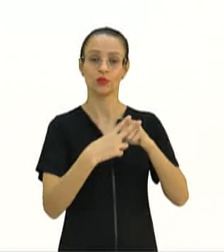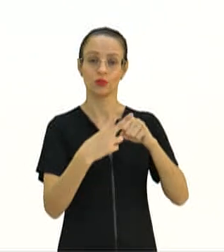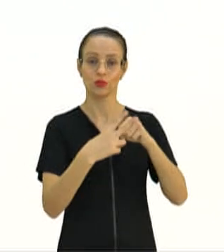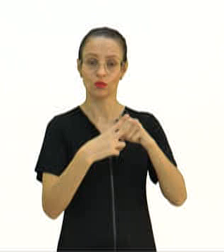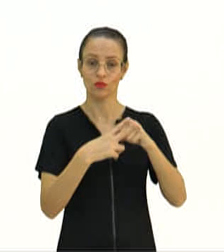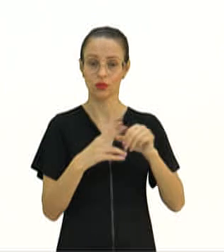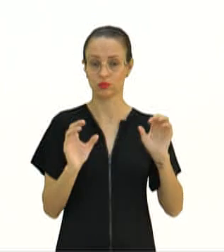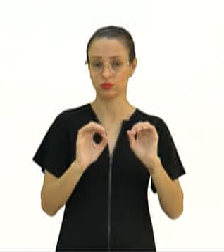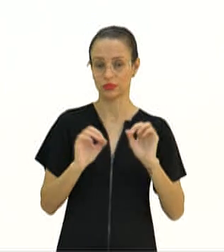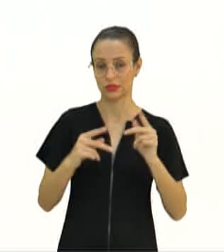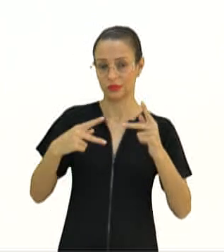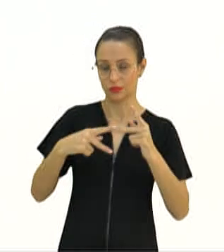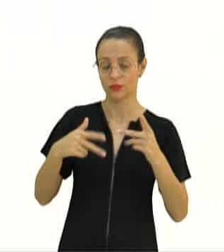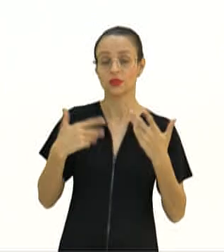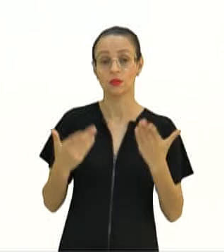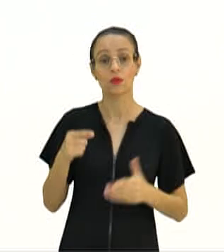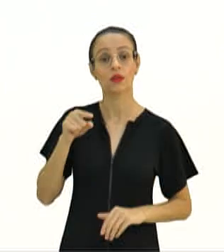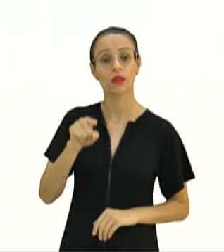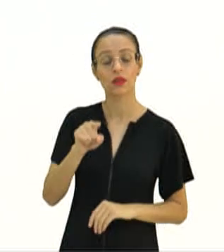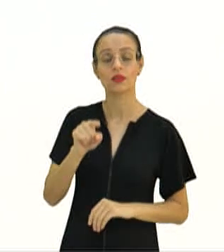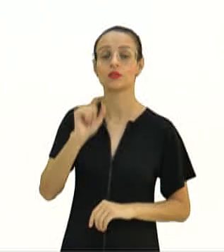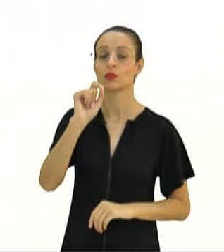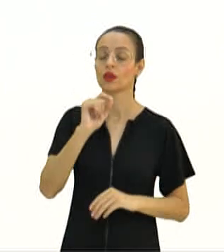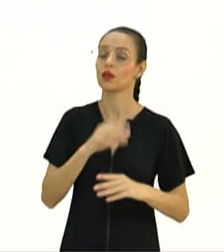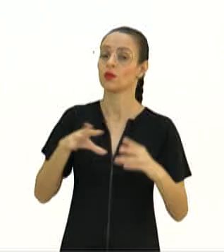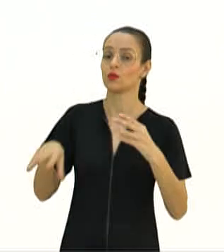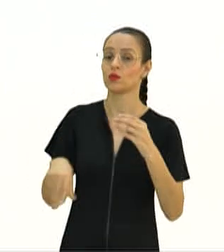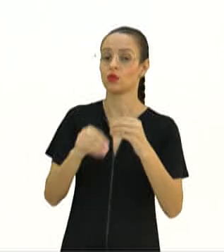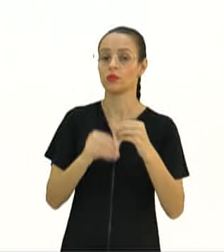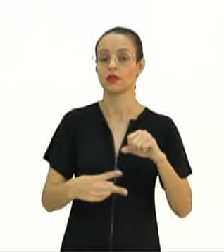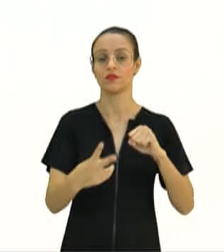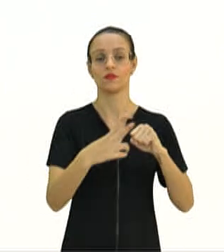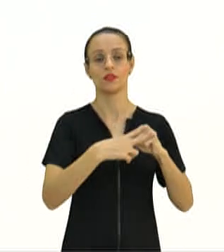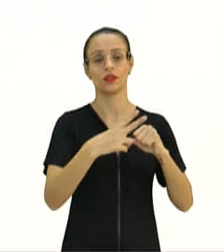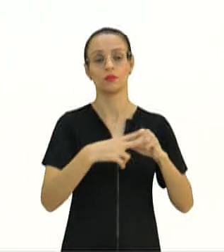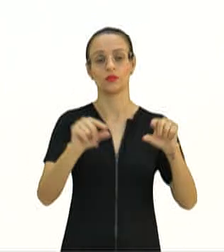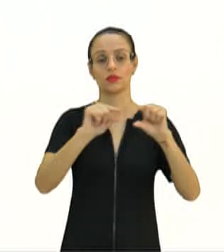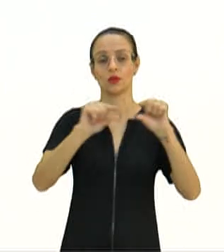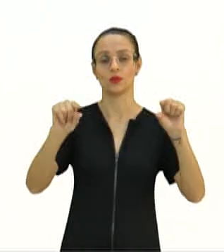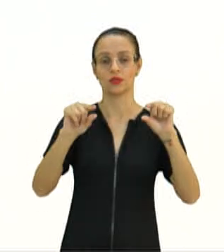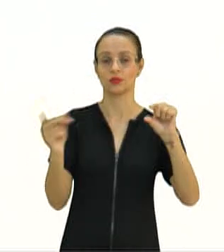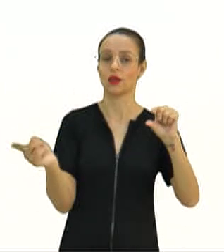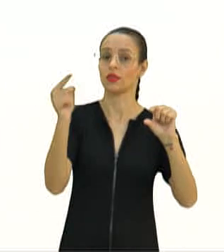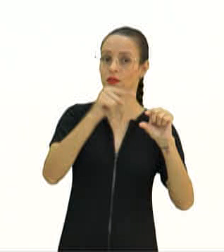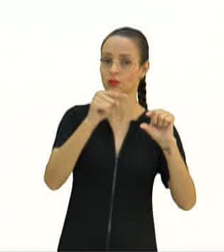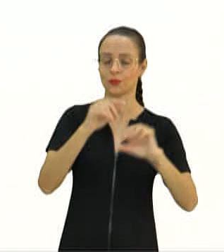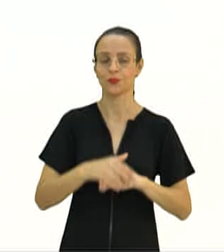relação à oração principal. É essa ação de completar o verbo da oração anterior.